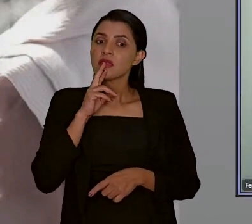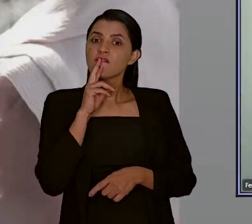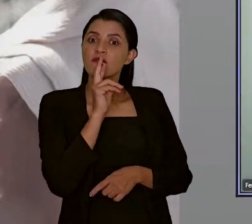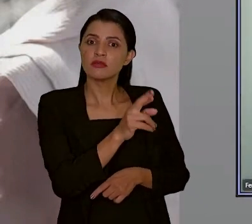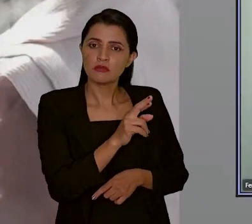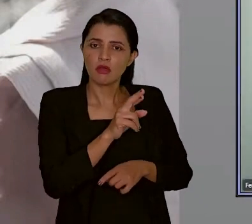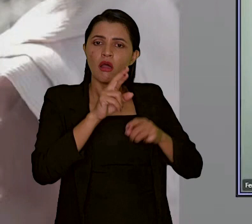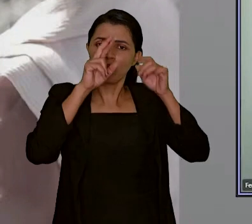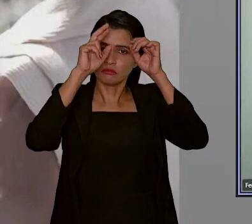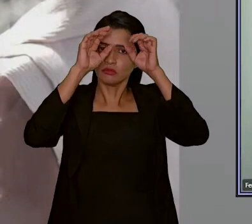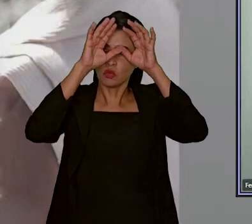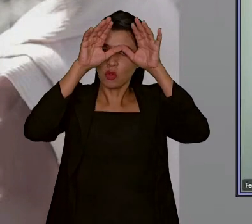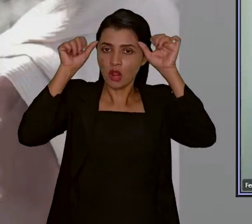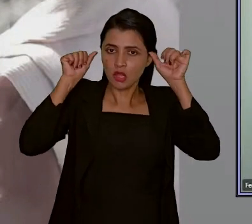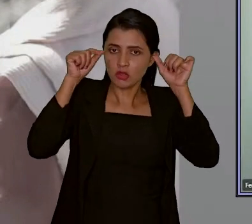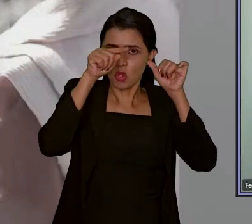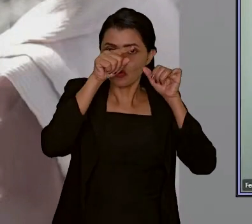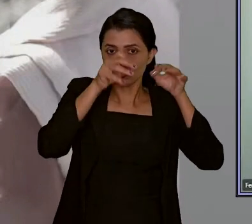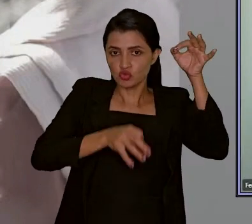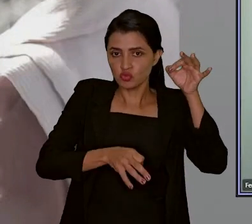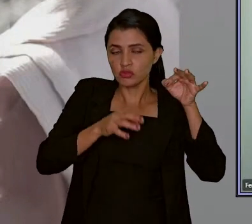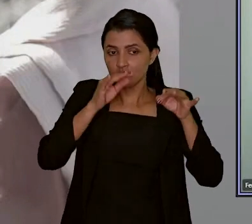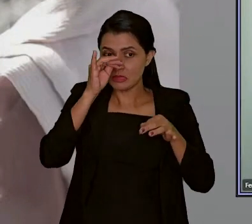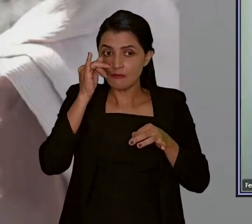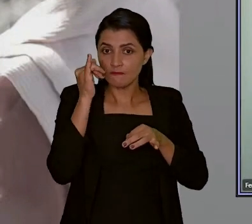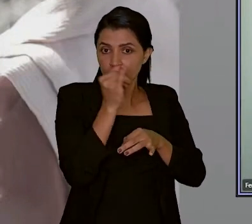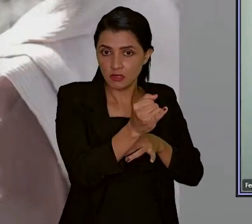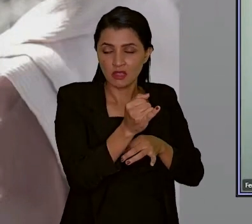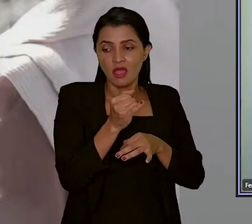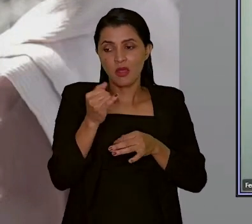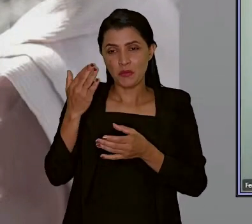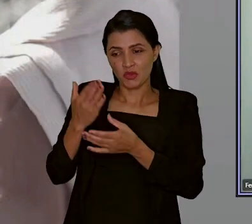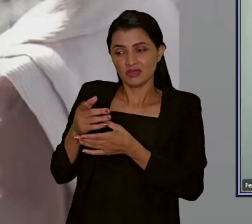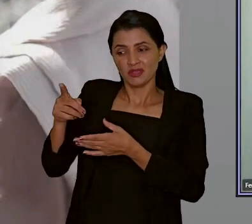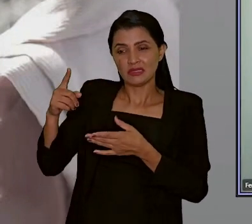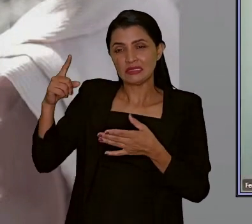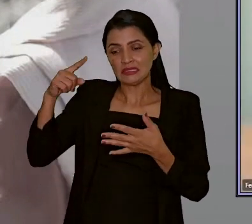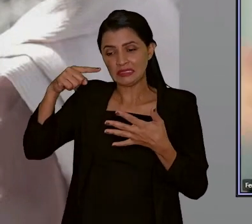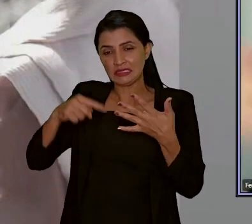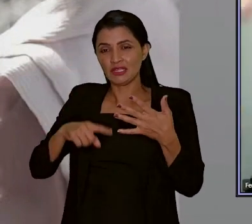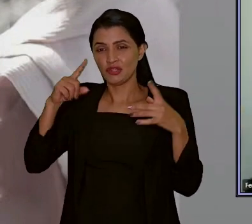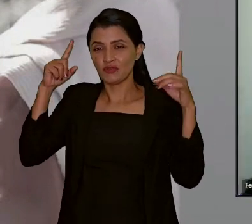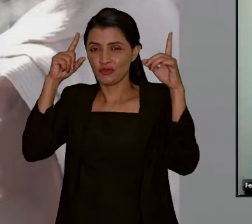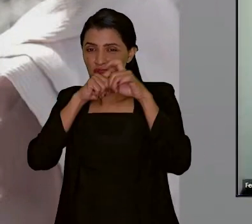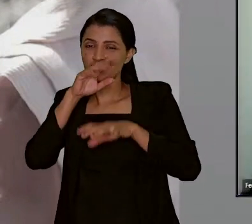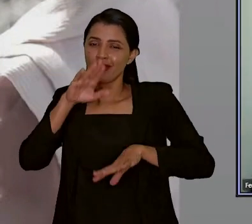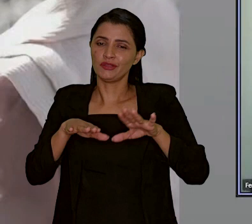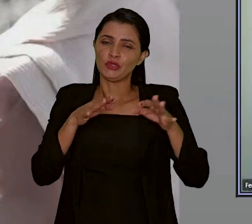aquele processo, as dificuldades, os juízes têm uma certa resistência de fazer isso, né? Não querem